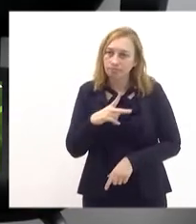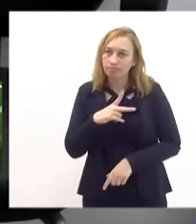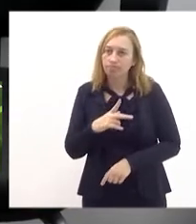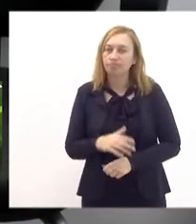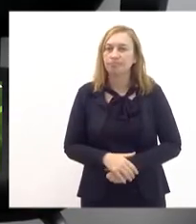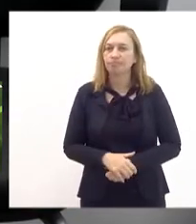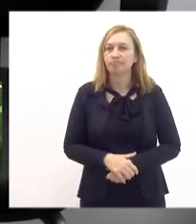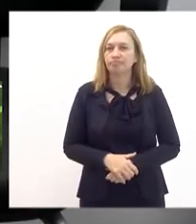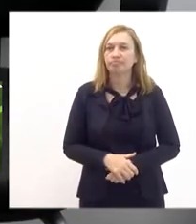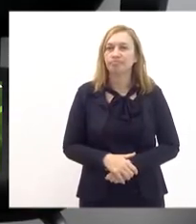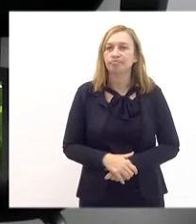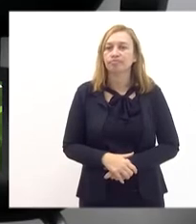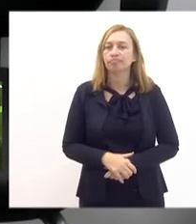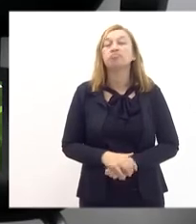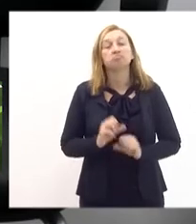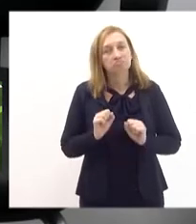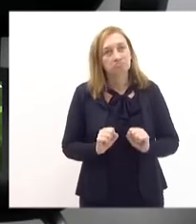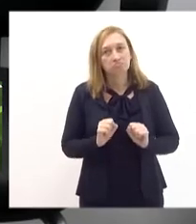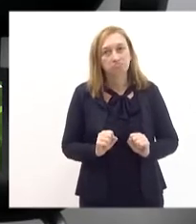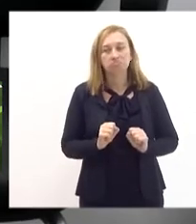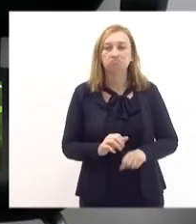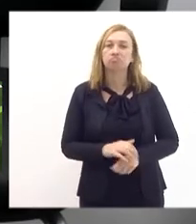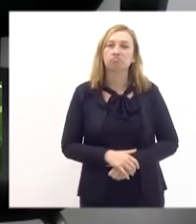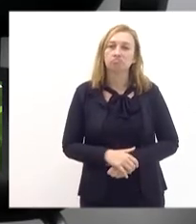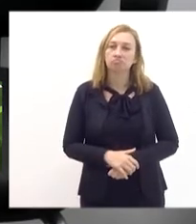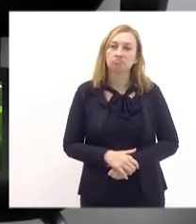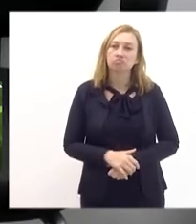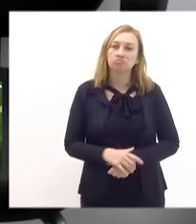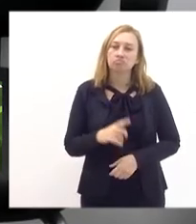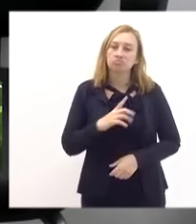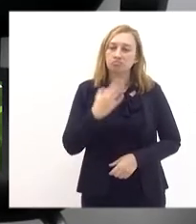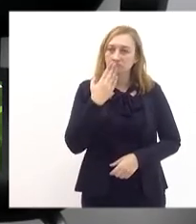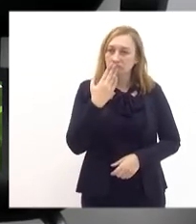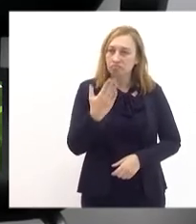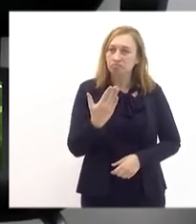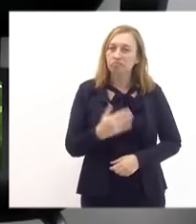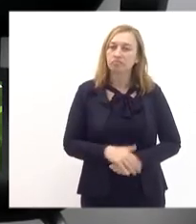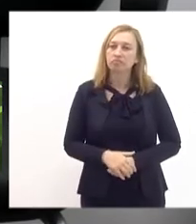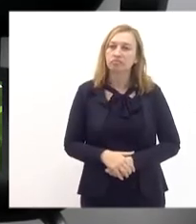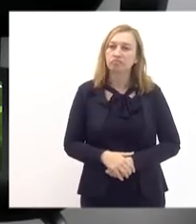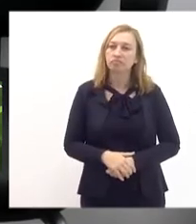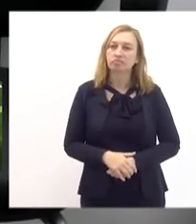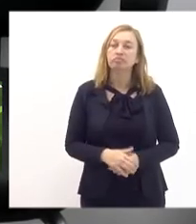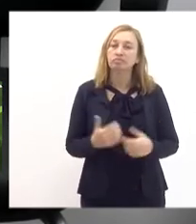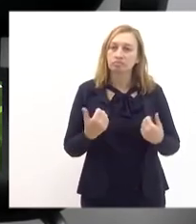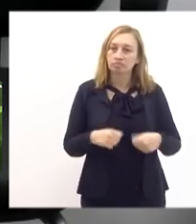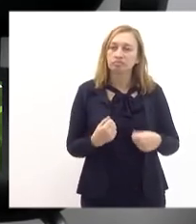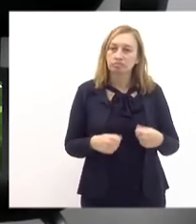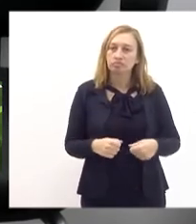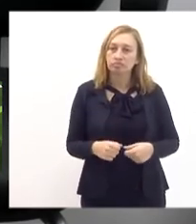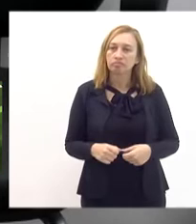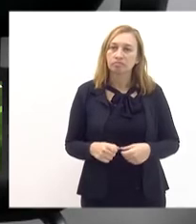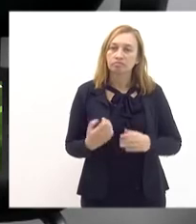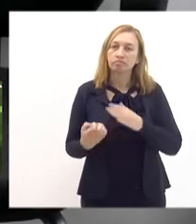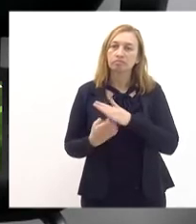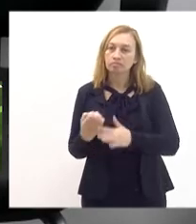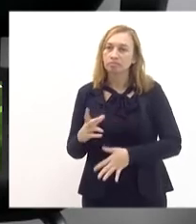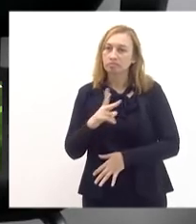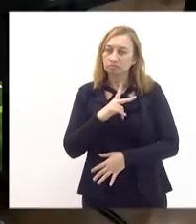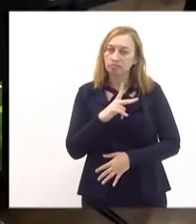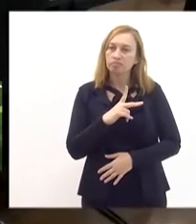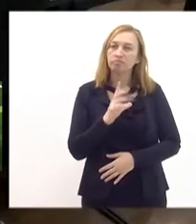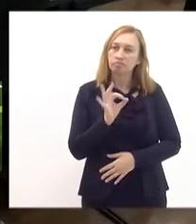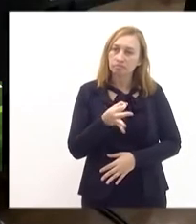talvez, que possam fornecer esses tipos de certificação. E tem que ter um meio privado mesmo. Empresa